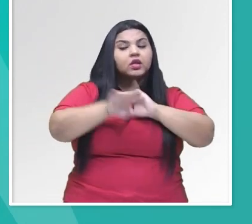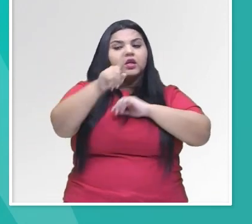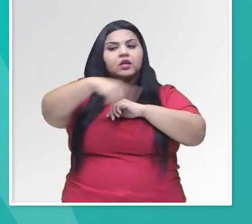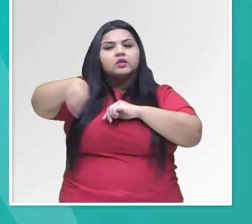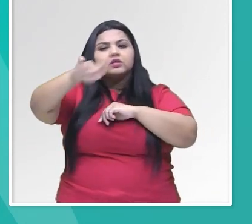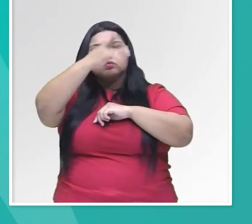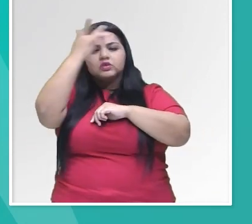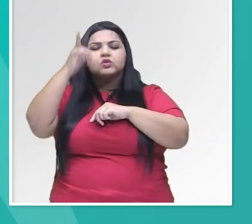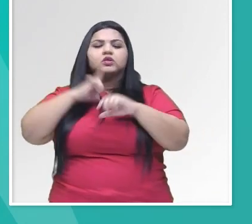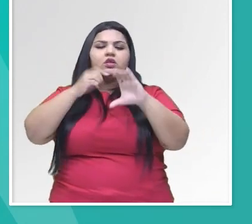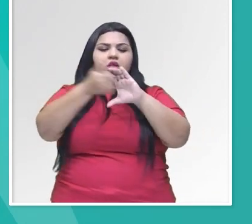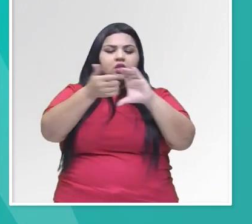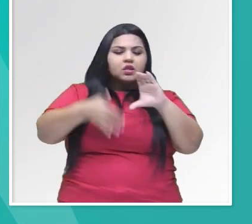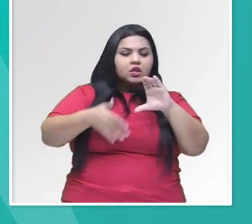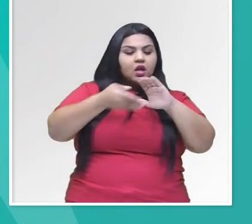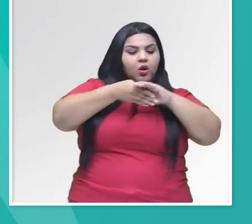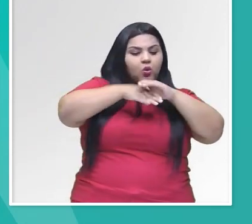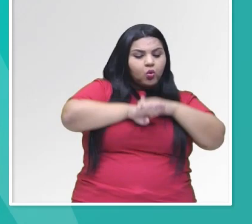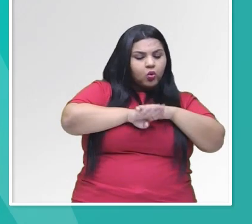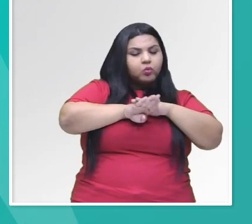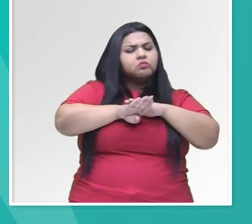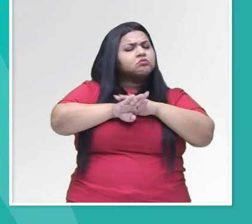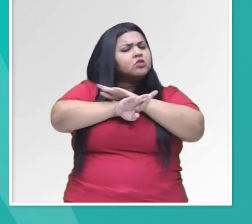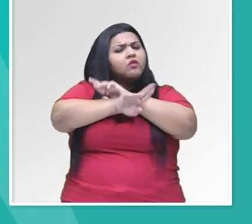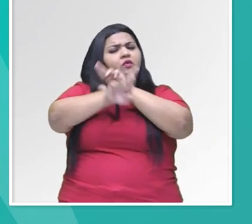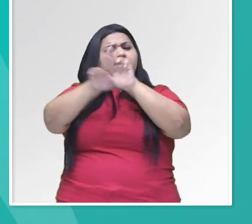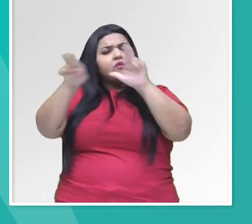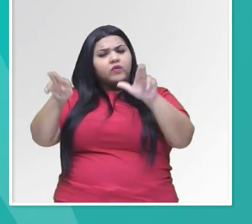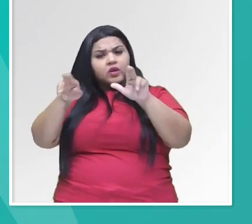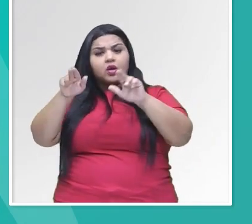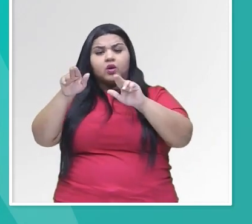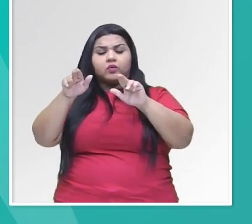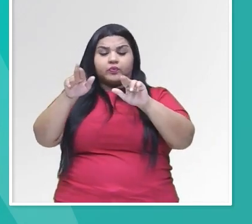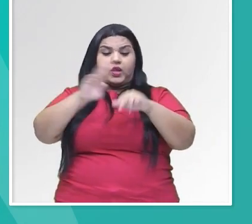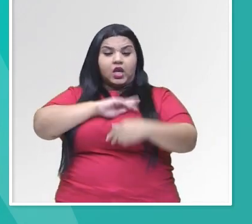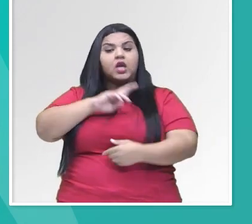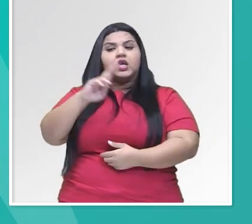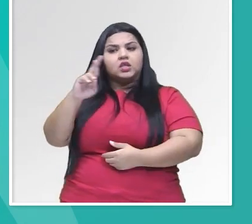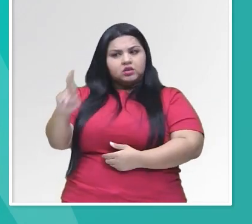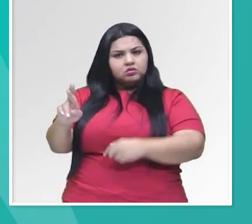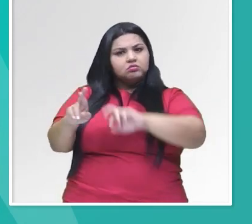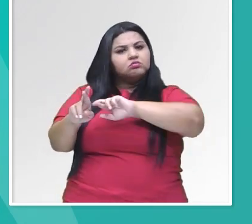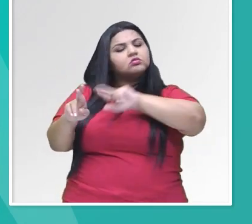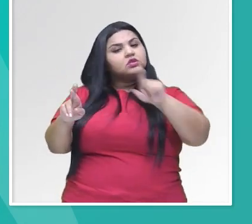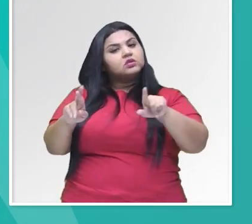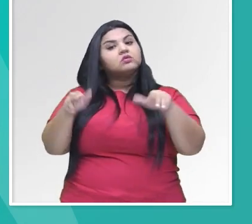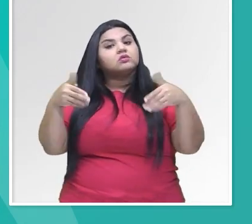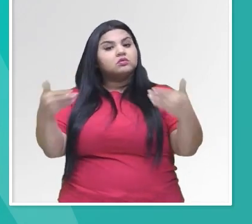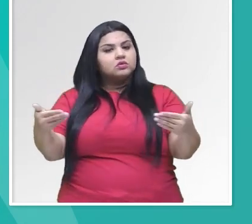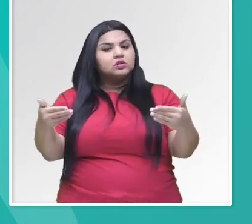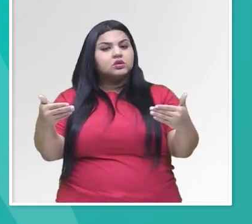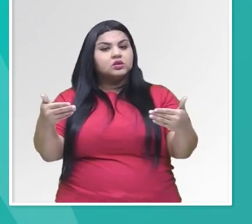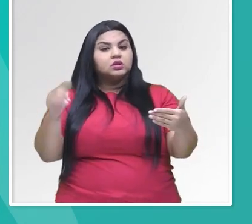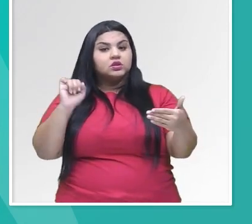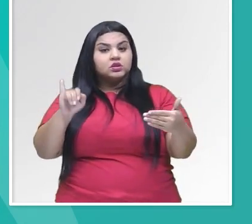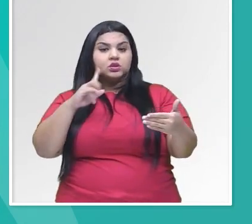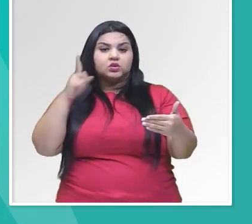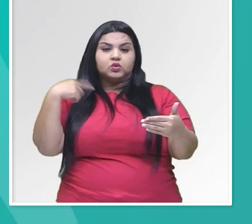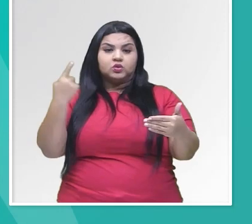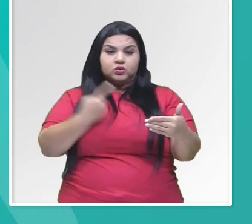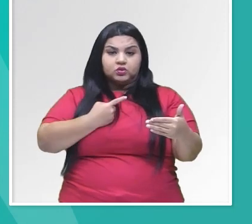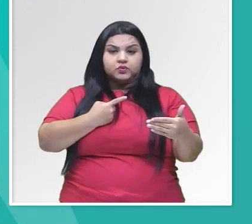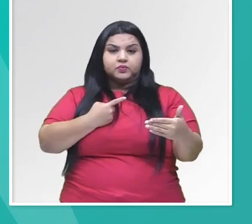têm características, têm hábitos, têm costumes, professam religiões diferentes. Então, quando nós vamos